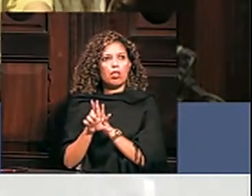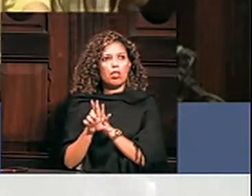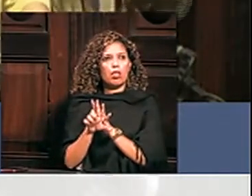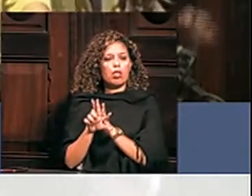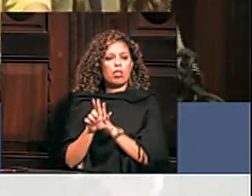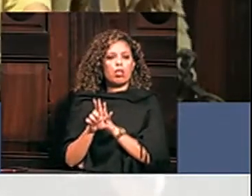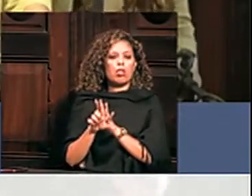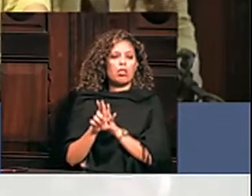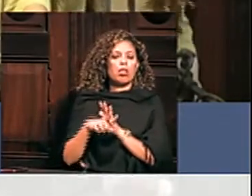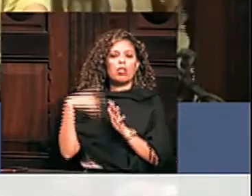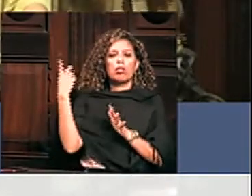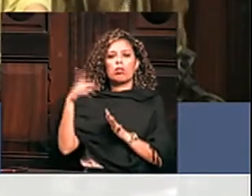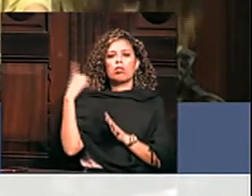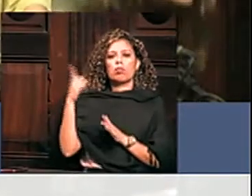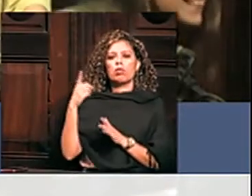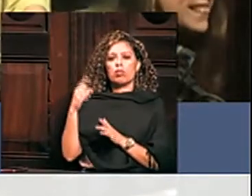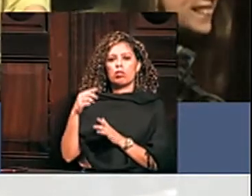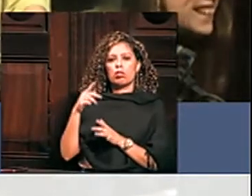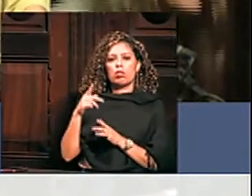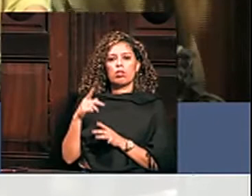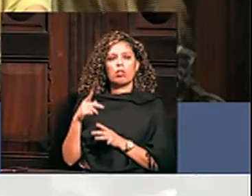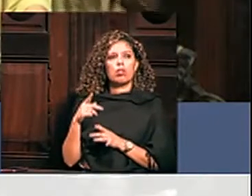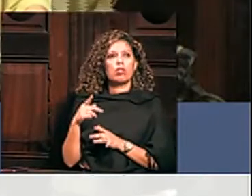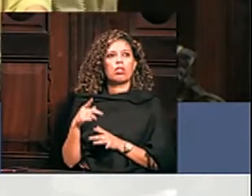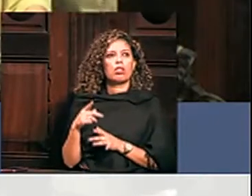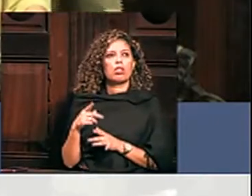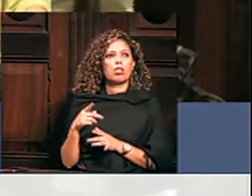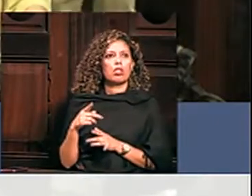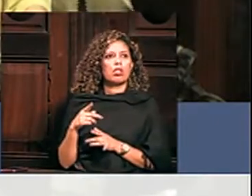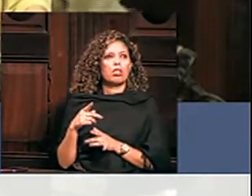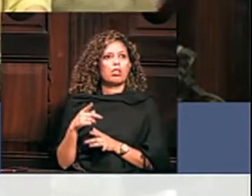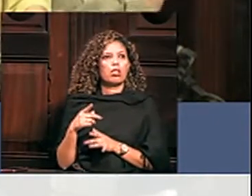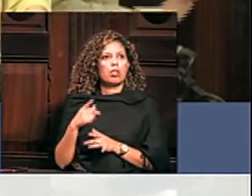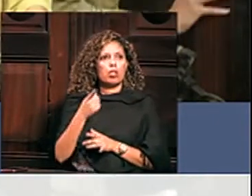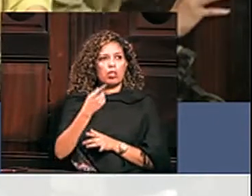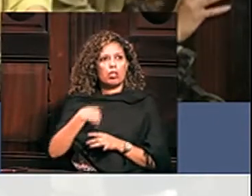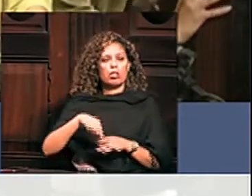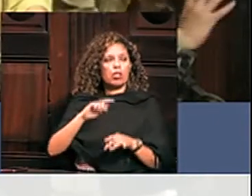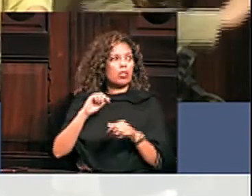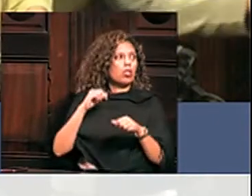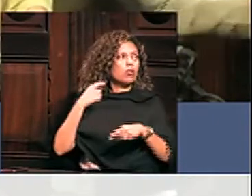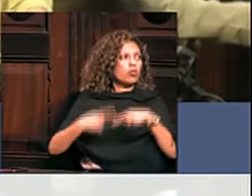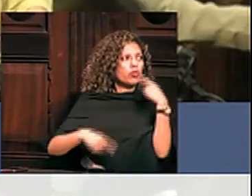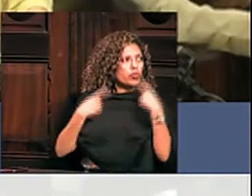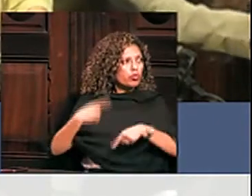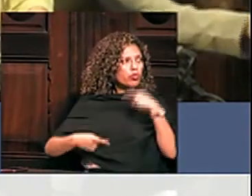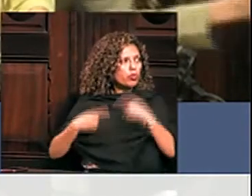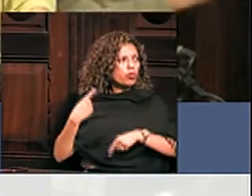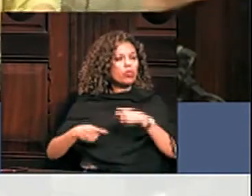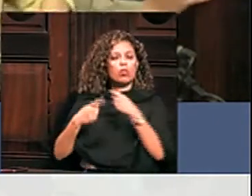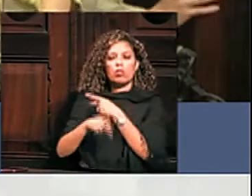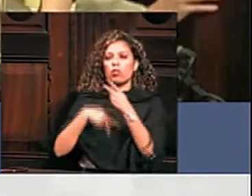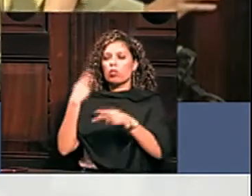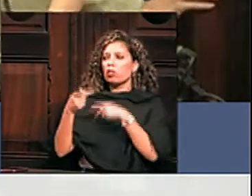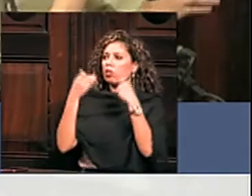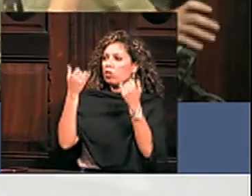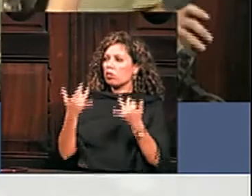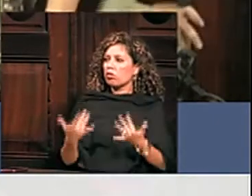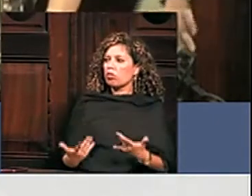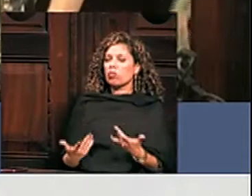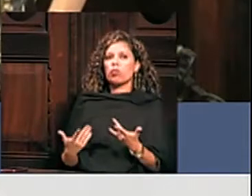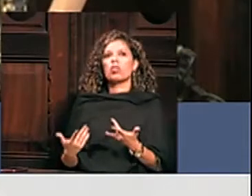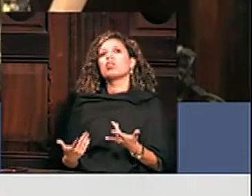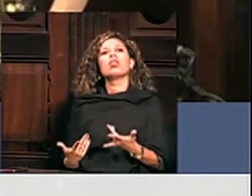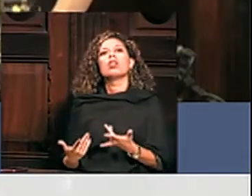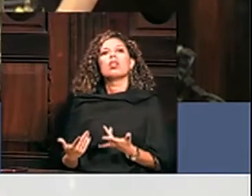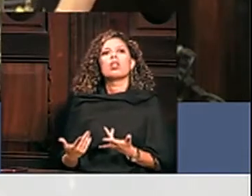deputado Gustavo Tutuco, que dispõe a garantia de realização por parte de maternidade, hospitais e instituições similares da rede pública estadual do exame do